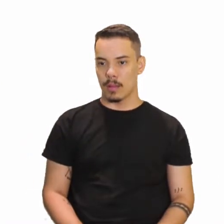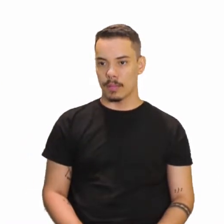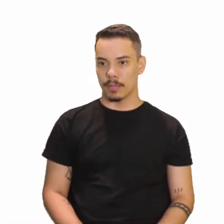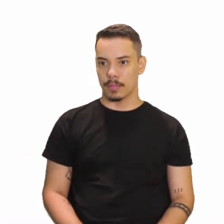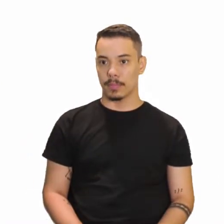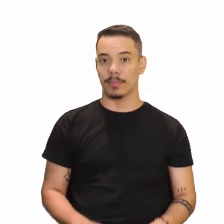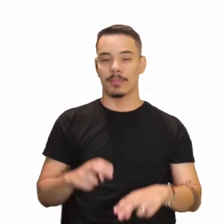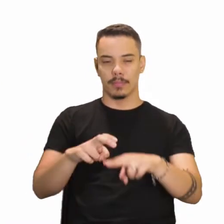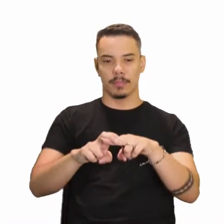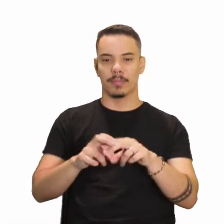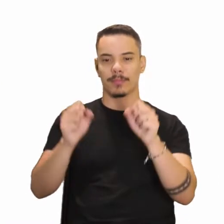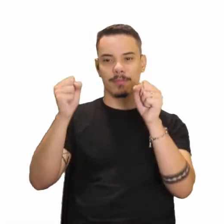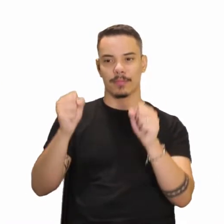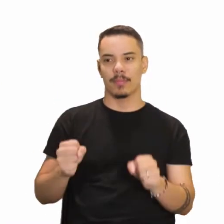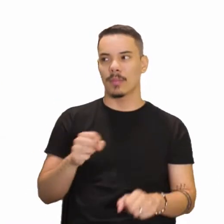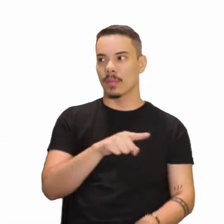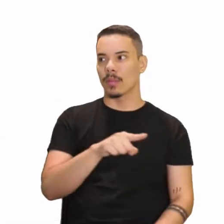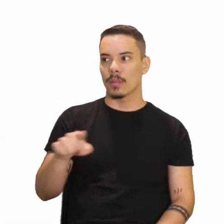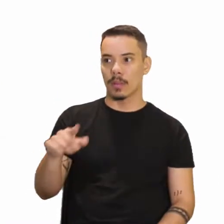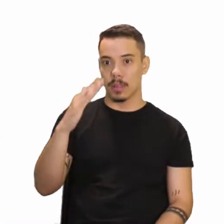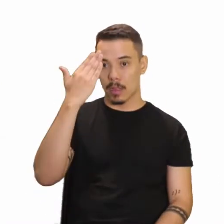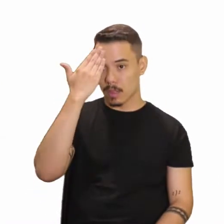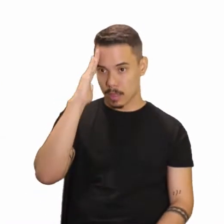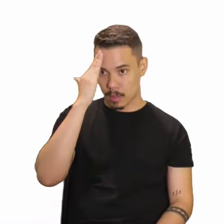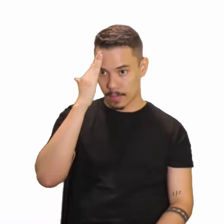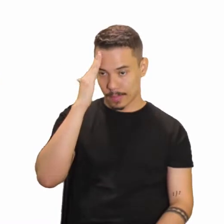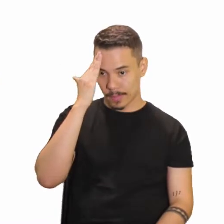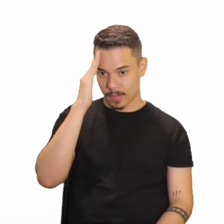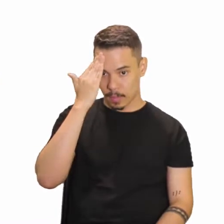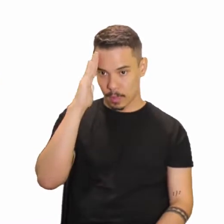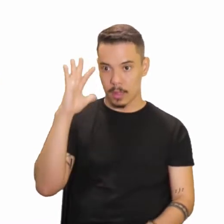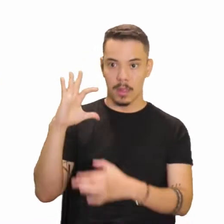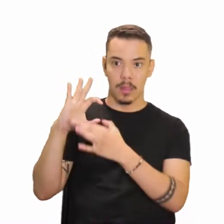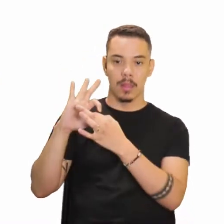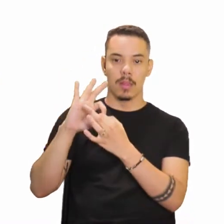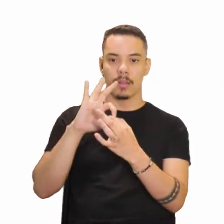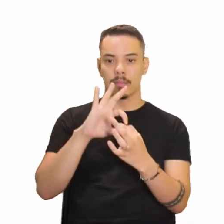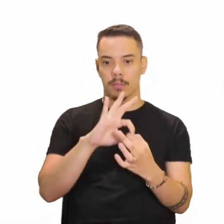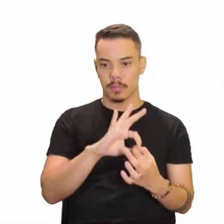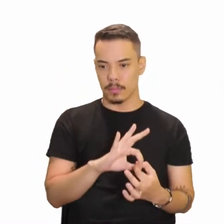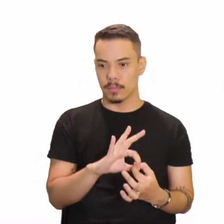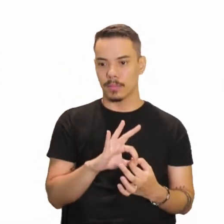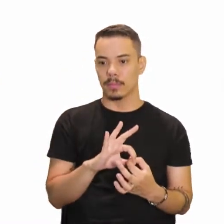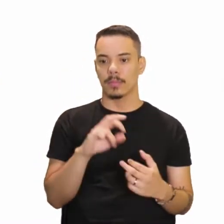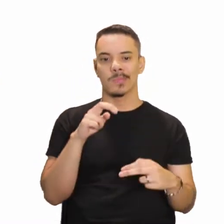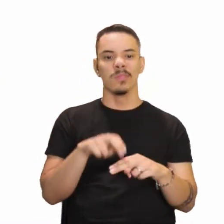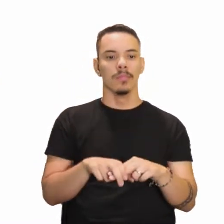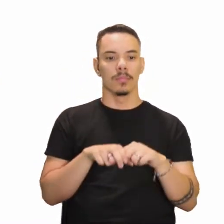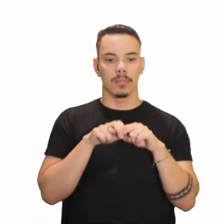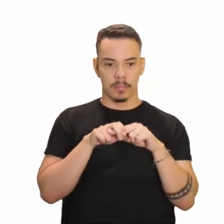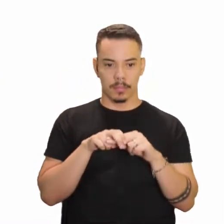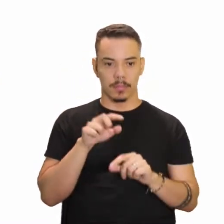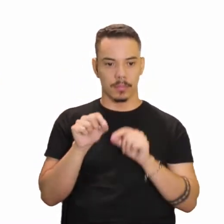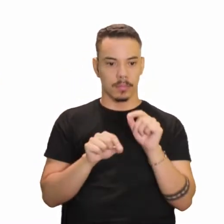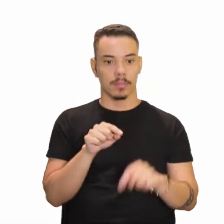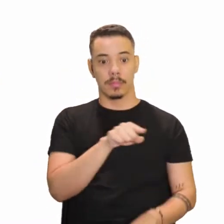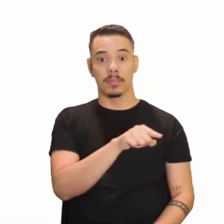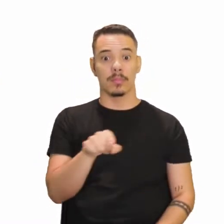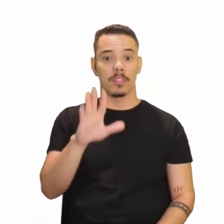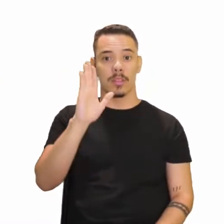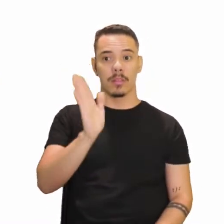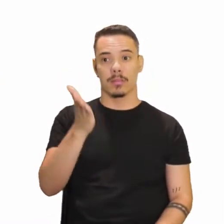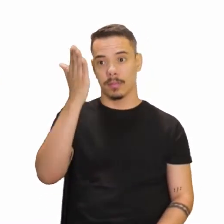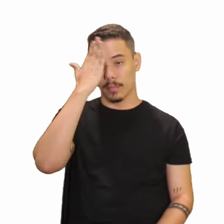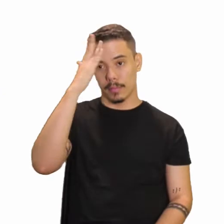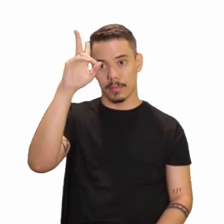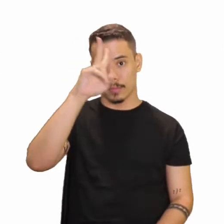para poder entender o contexto porque aqui ó já sabe que aqui